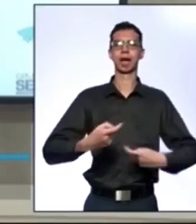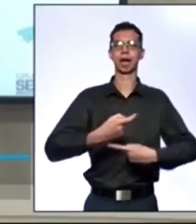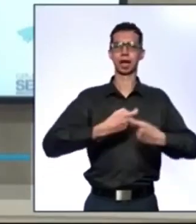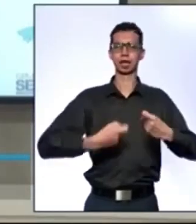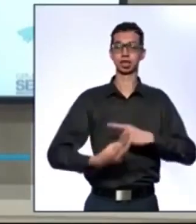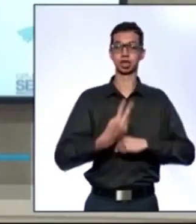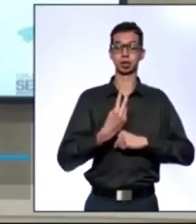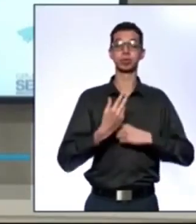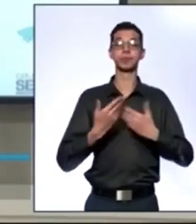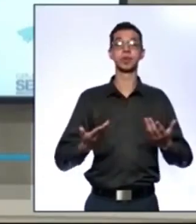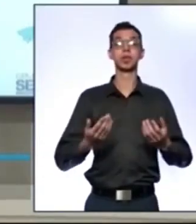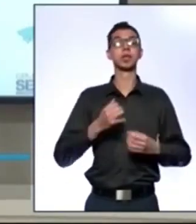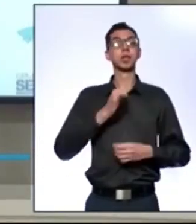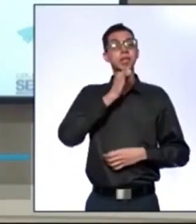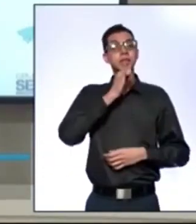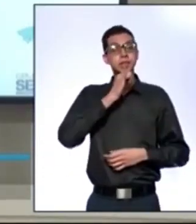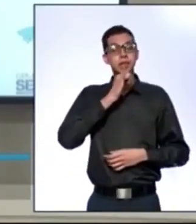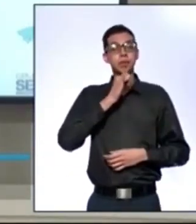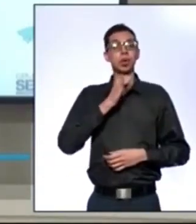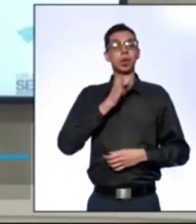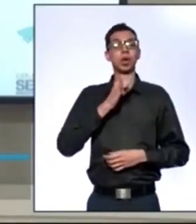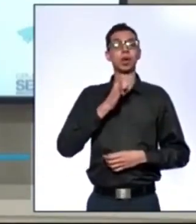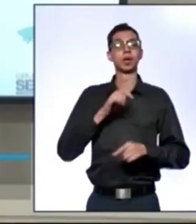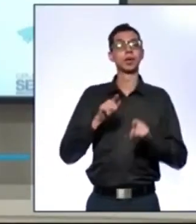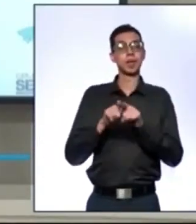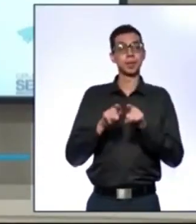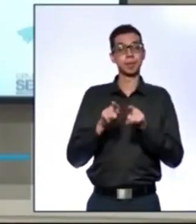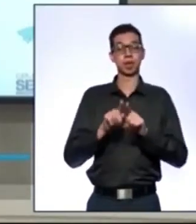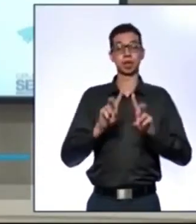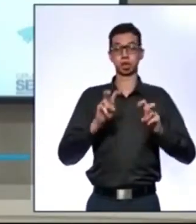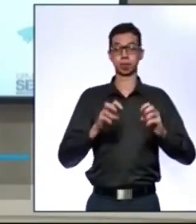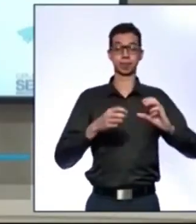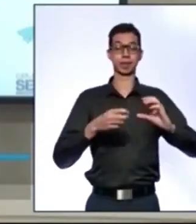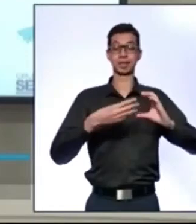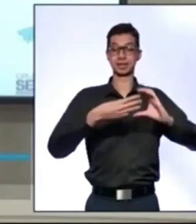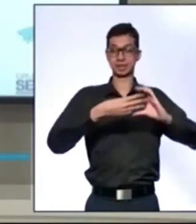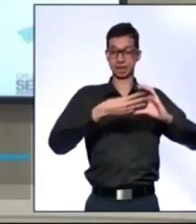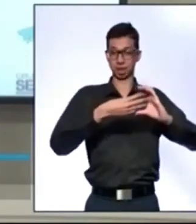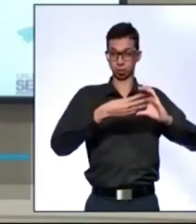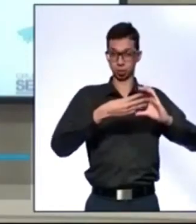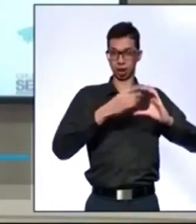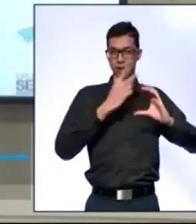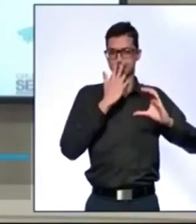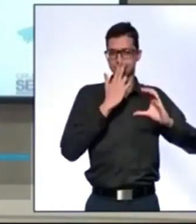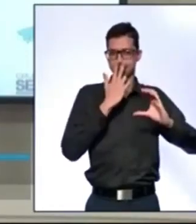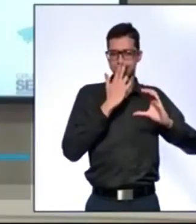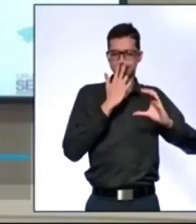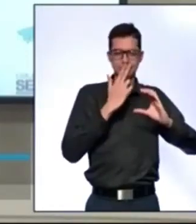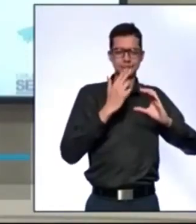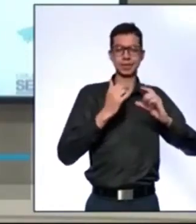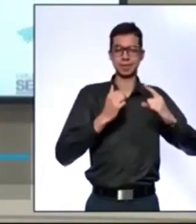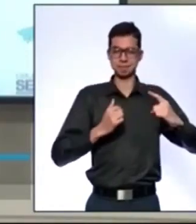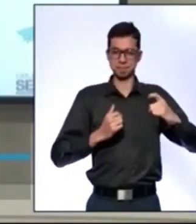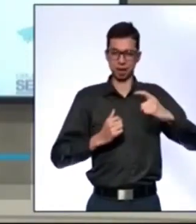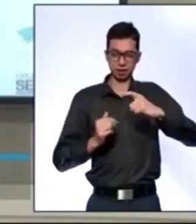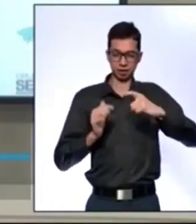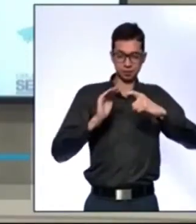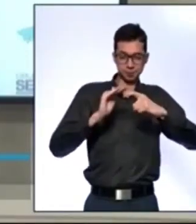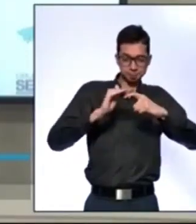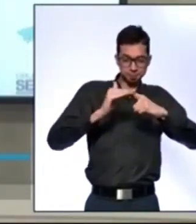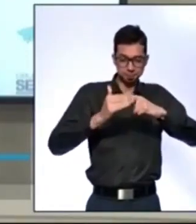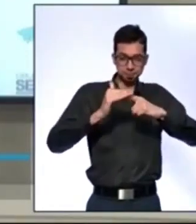plasmática de um protozoário, na parede celular de uma bactéria, no envelope de um